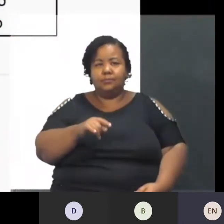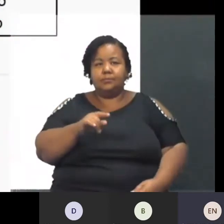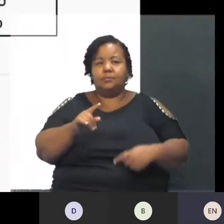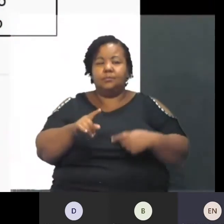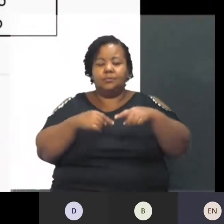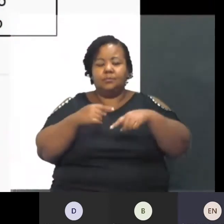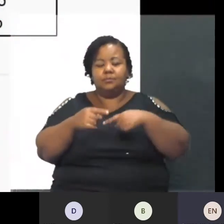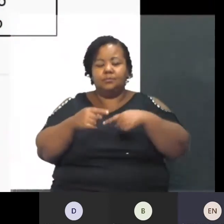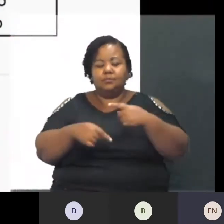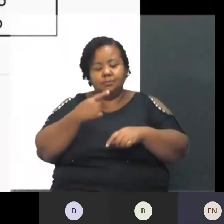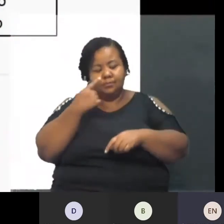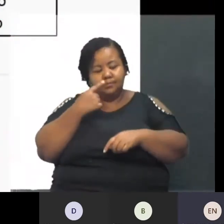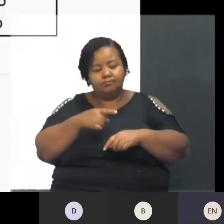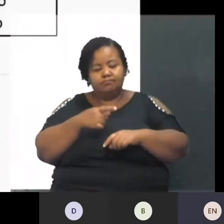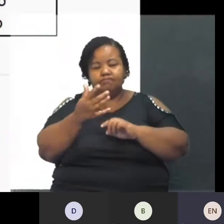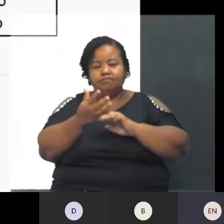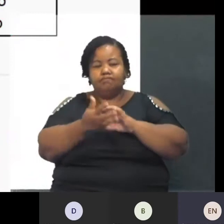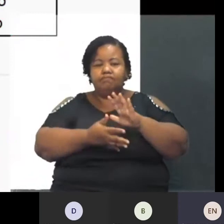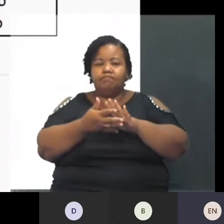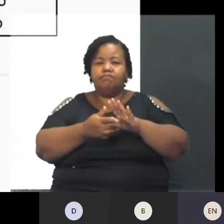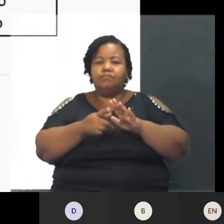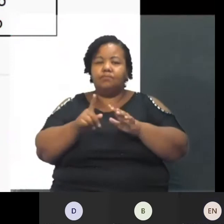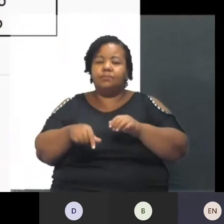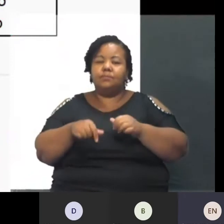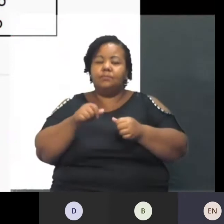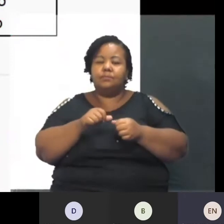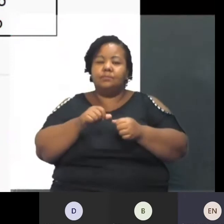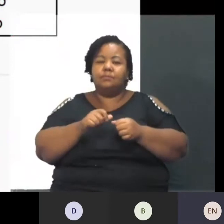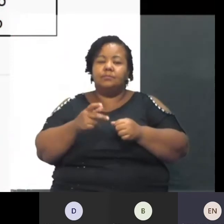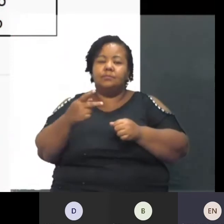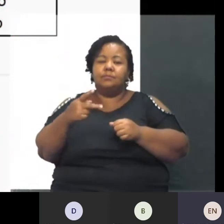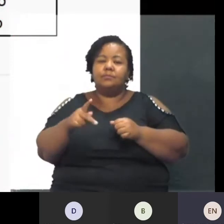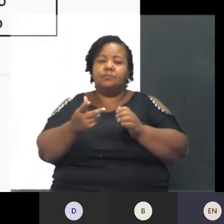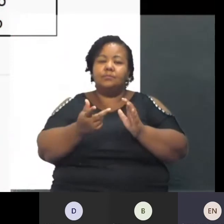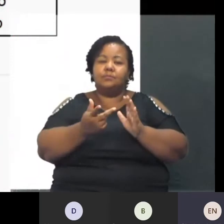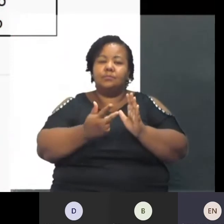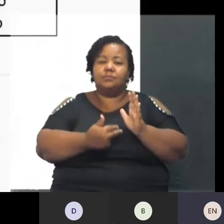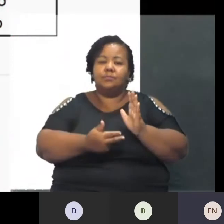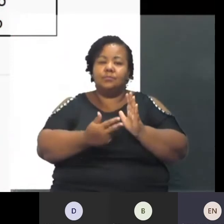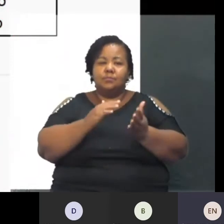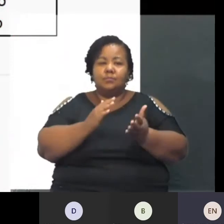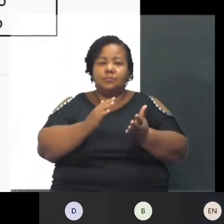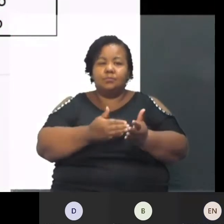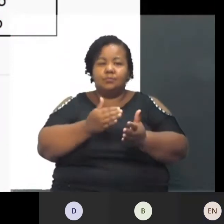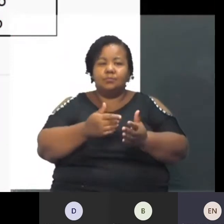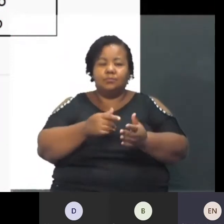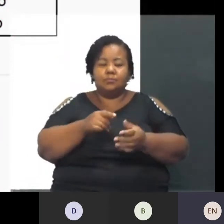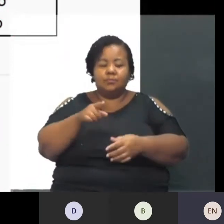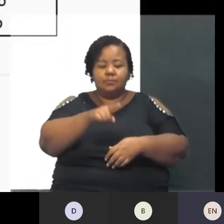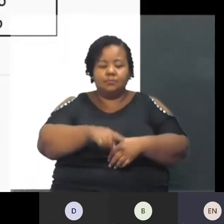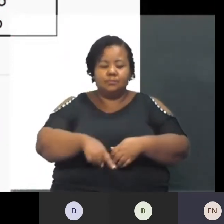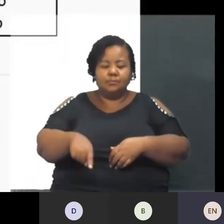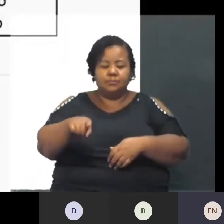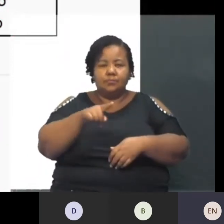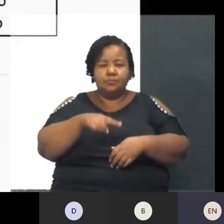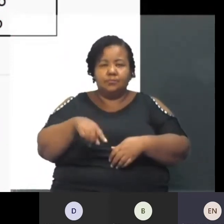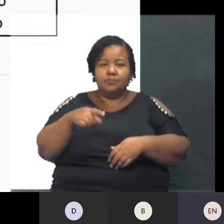Após, então, observar a imagem, o que você fará aí no seu caderno? Então, nesse espaço, você